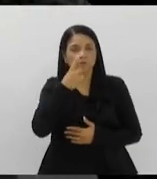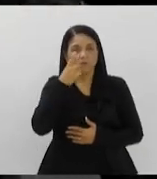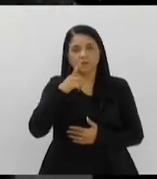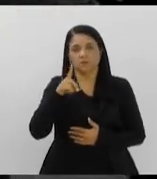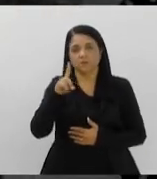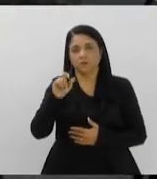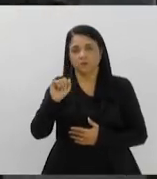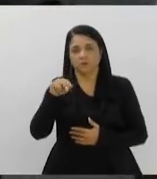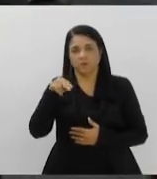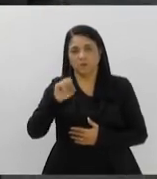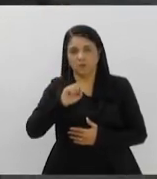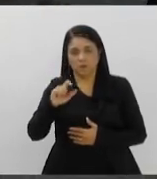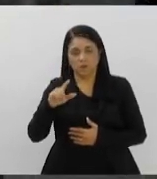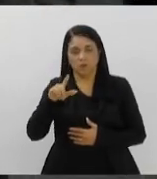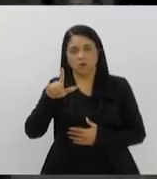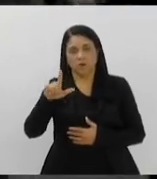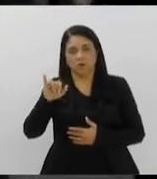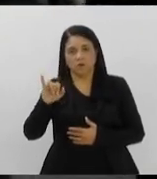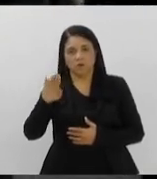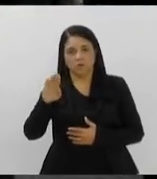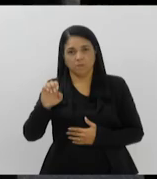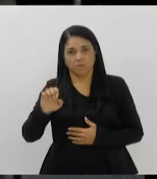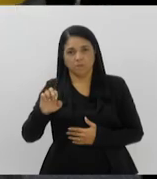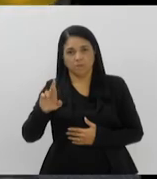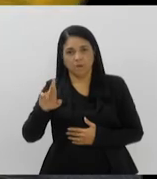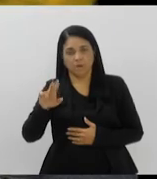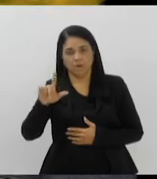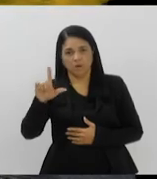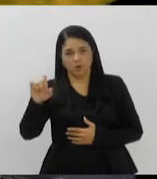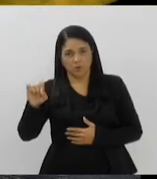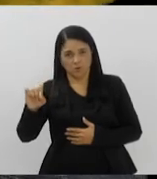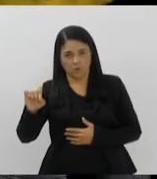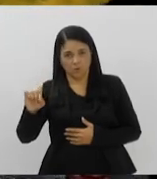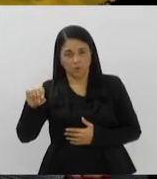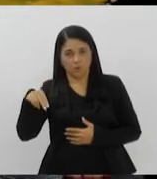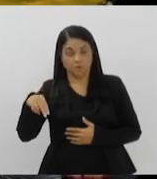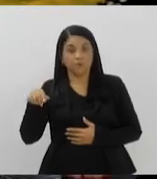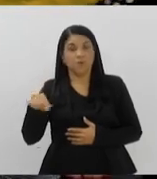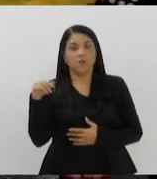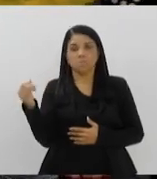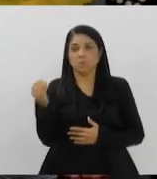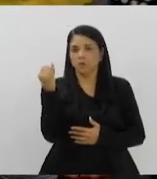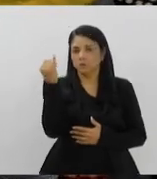Daniel Librelon, e falar da importância que tem, que traz